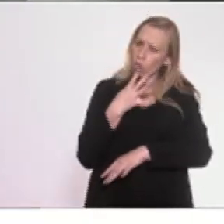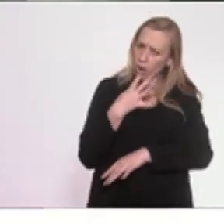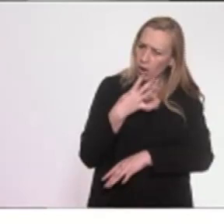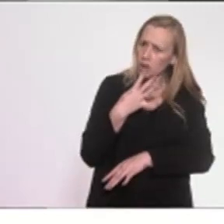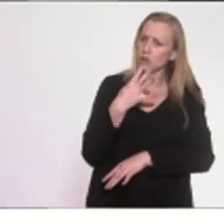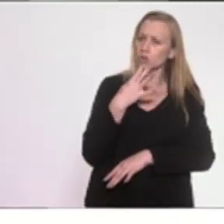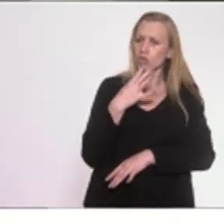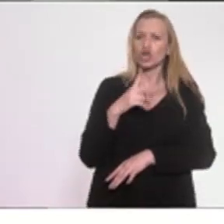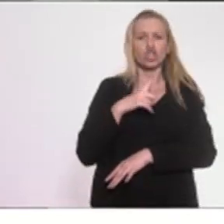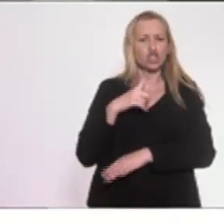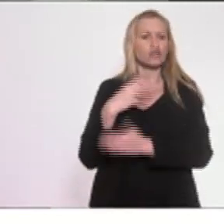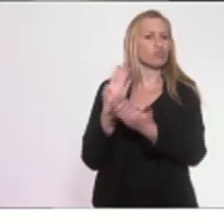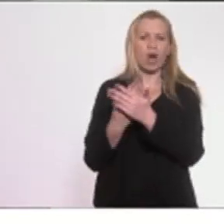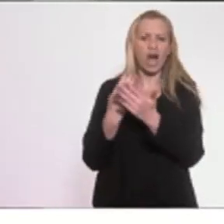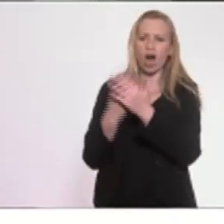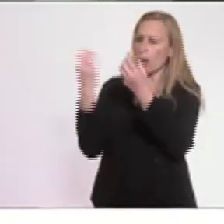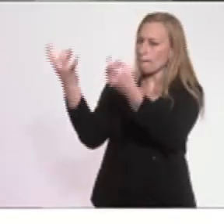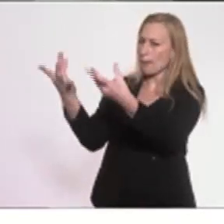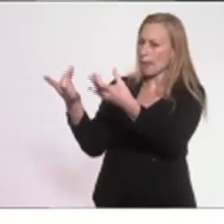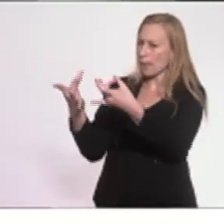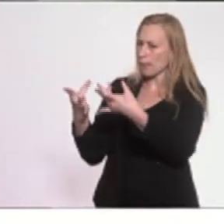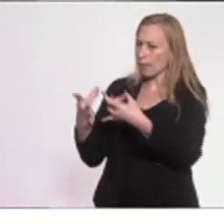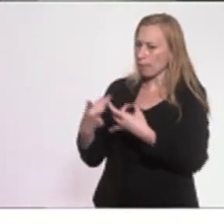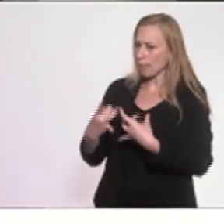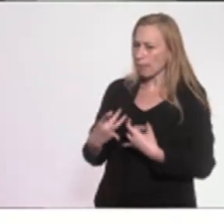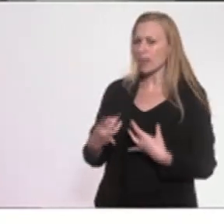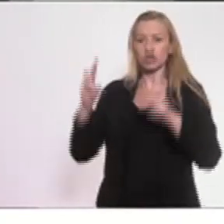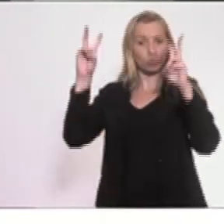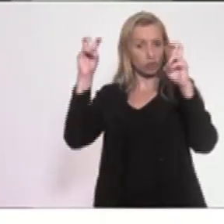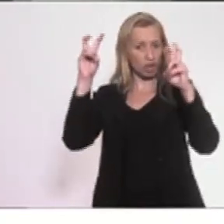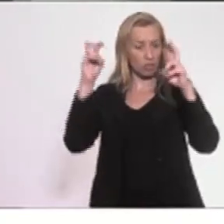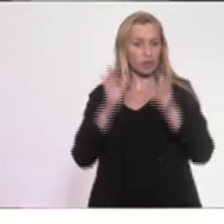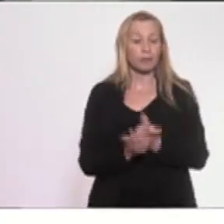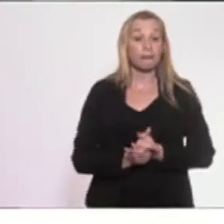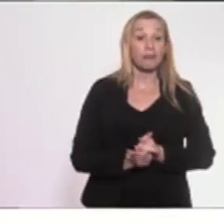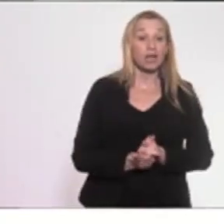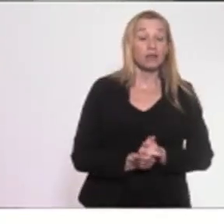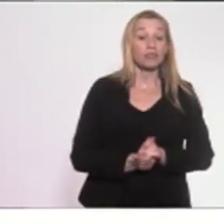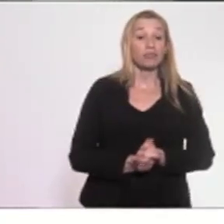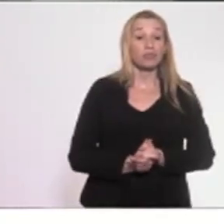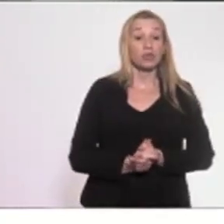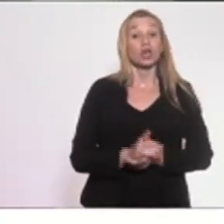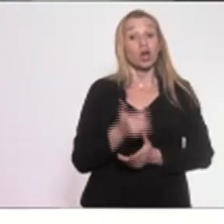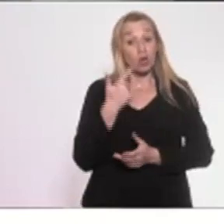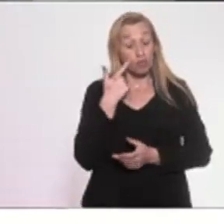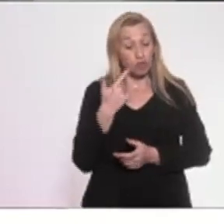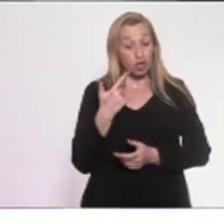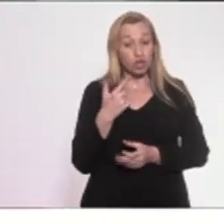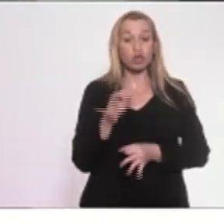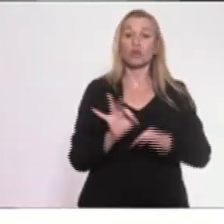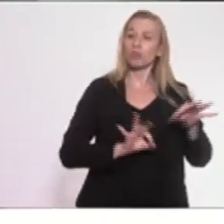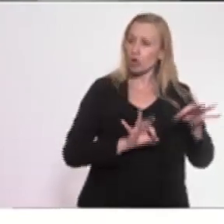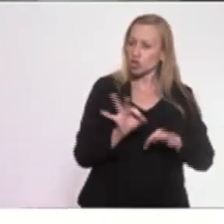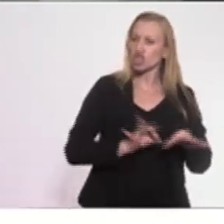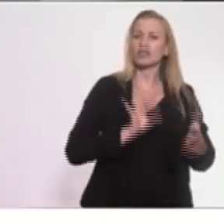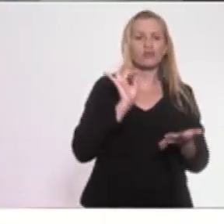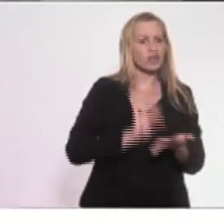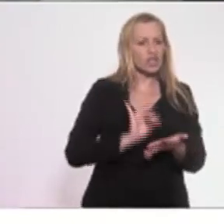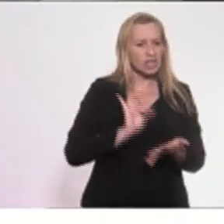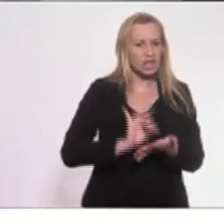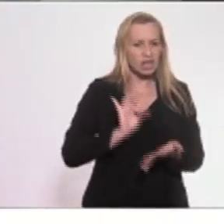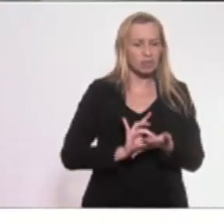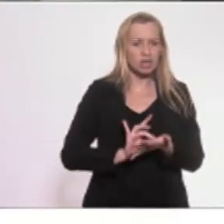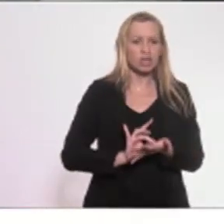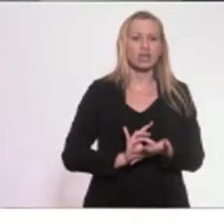uma aula com o deputado Felipe Obel sobre o tema. E convencido que no mérito o projeto merece ser tratado